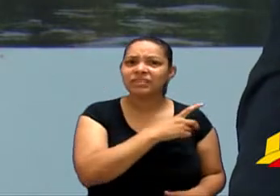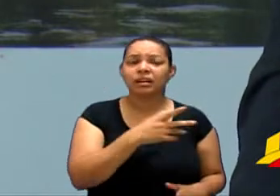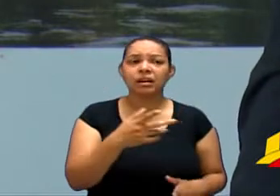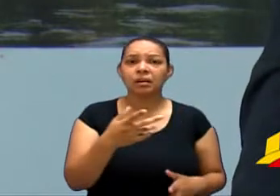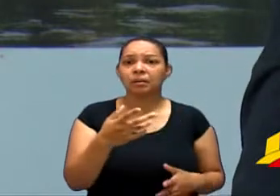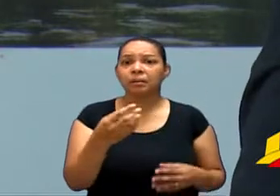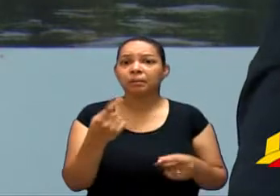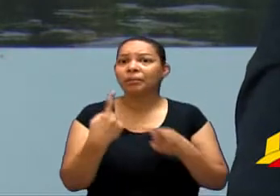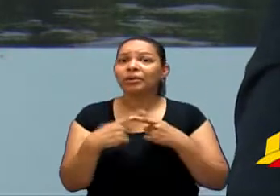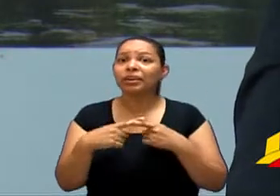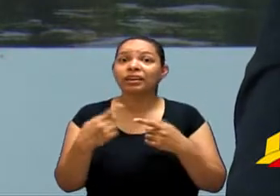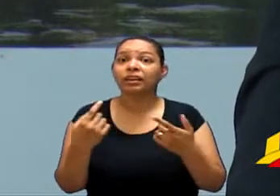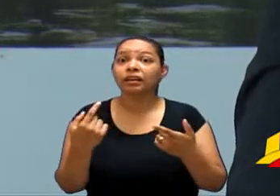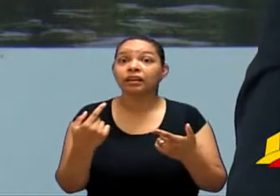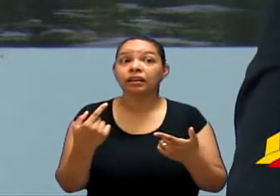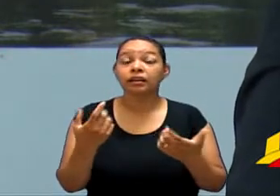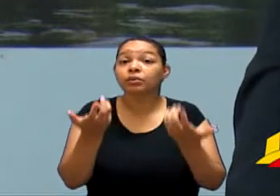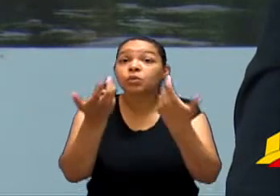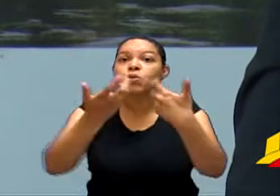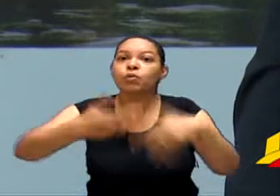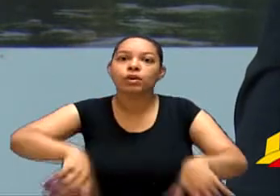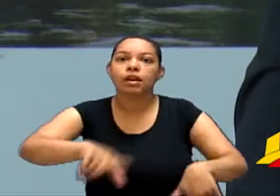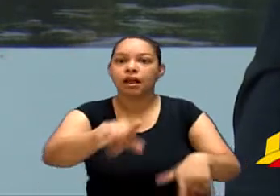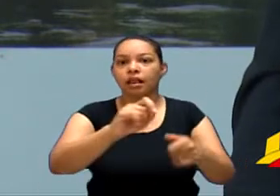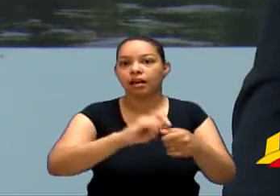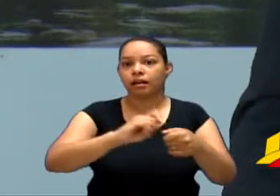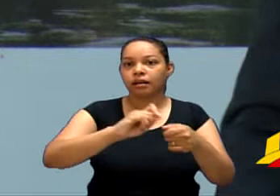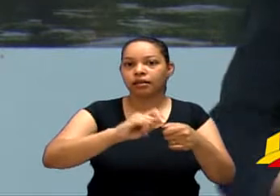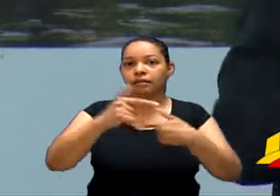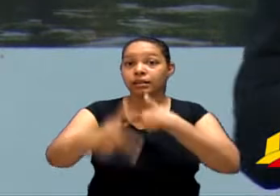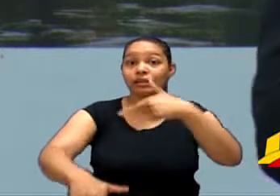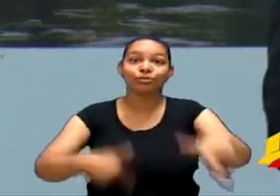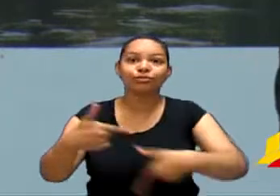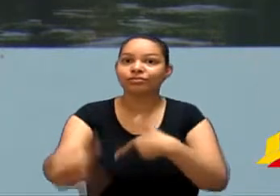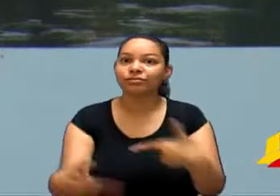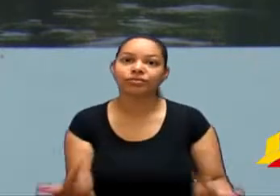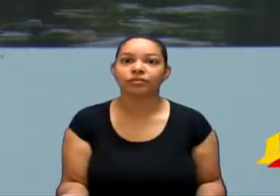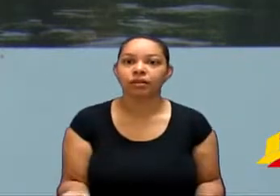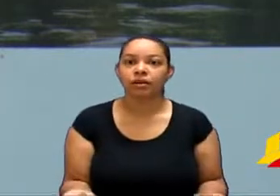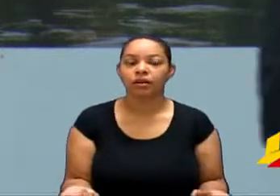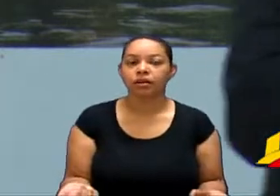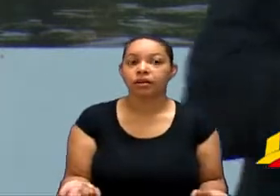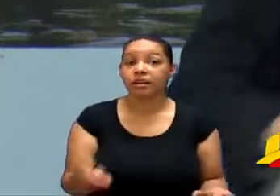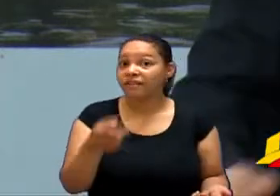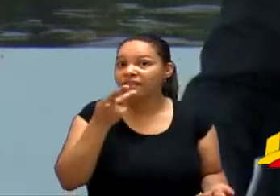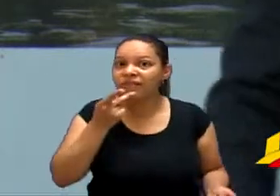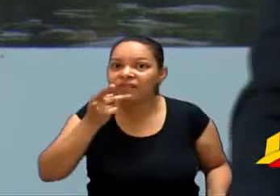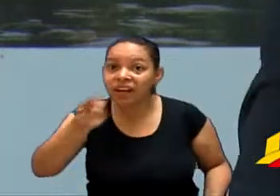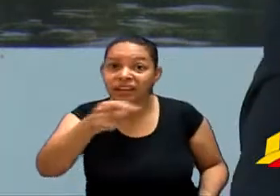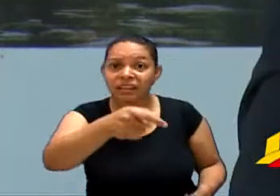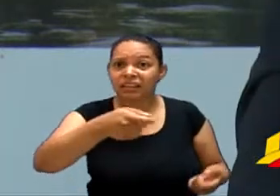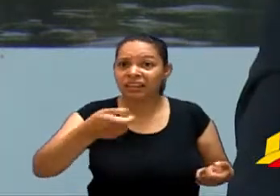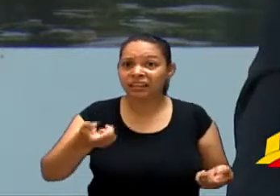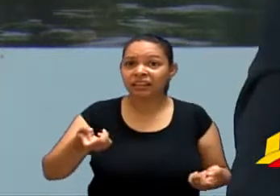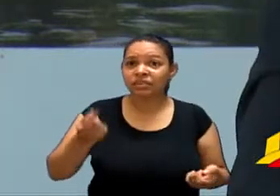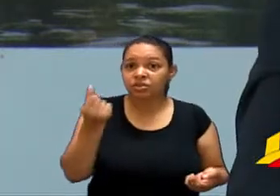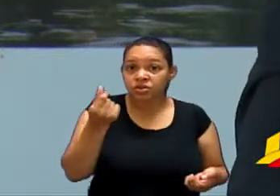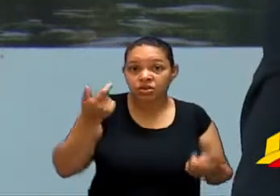e a alegação é de que está passando por uma necessidade financeira agora veja bem